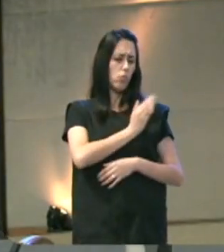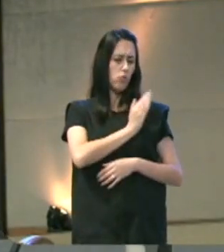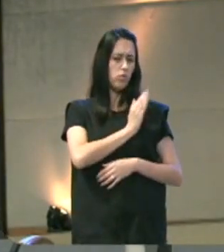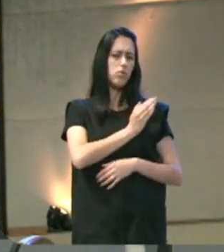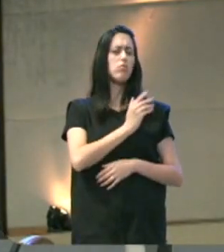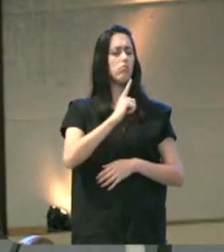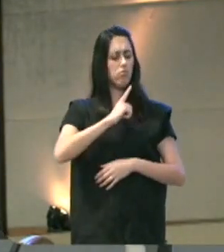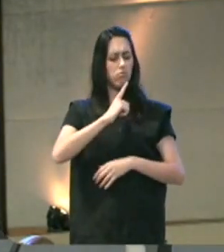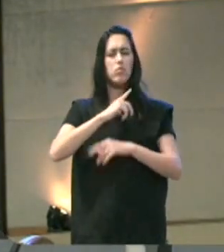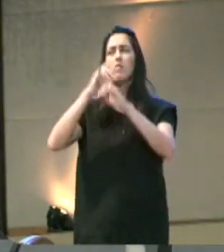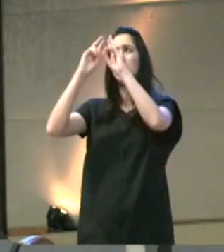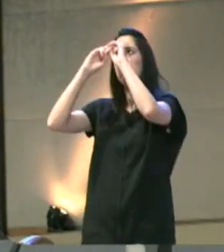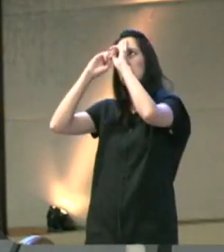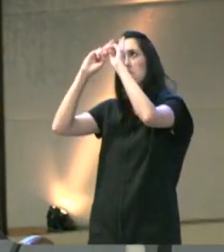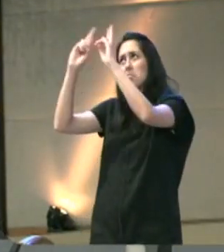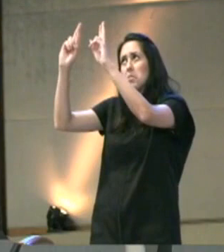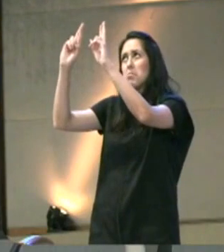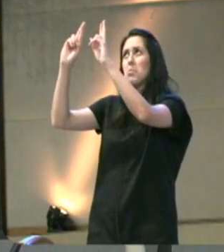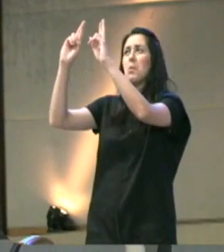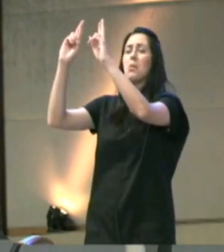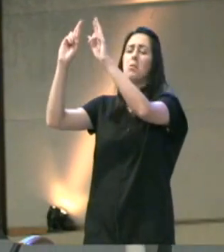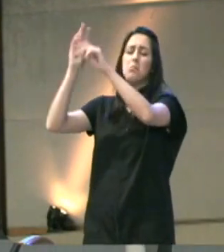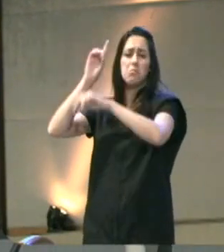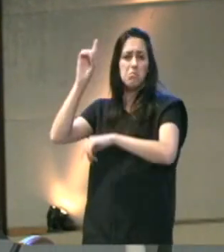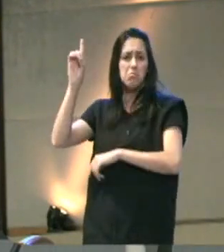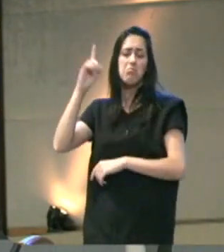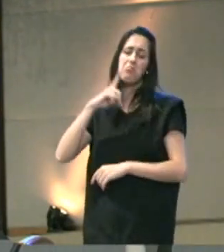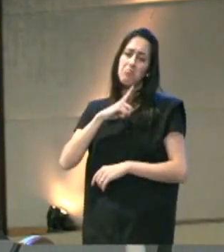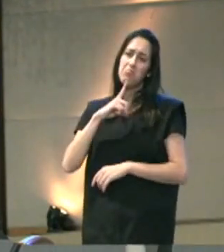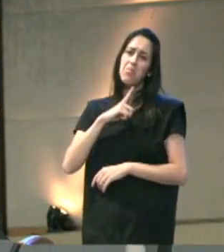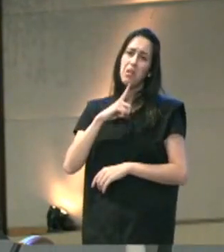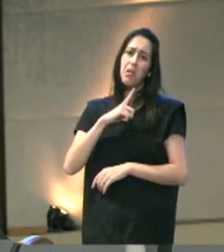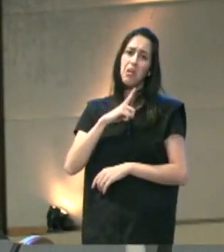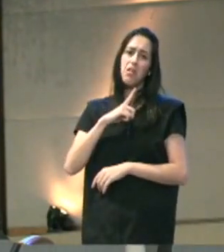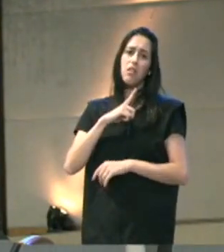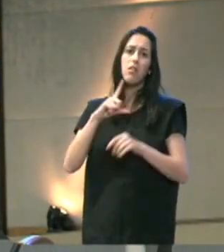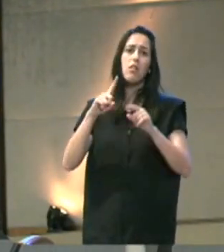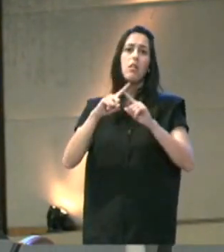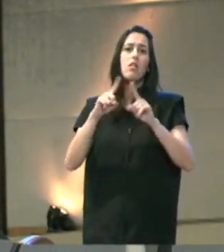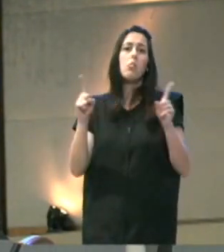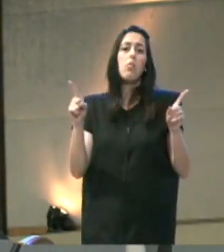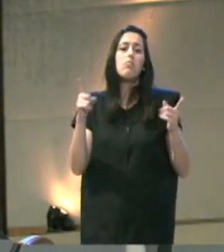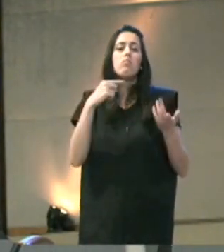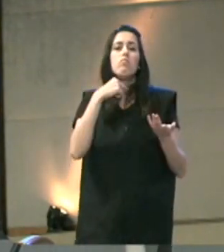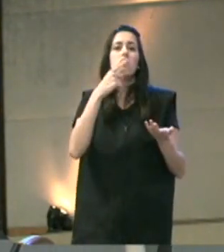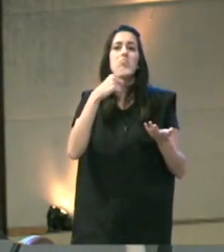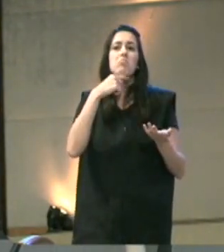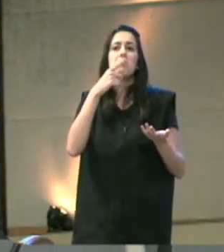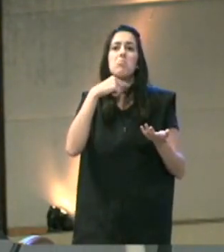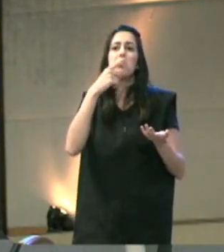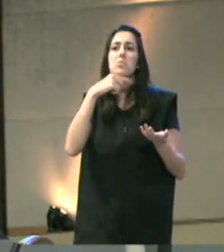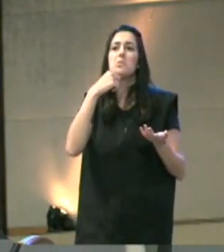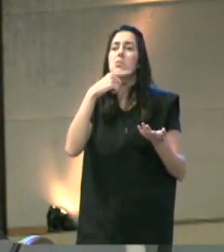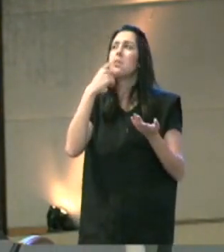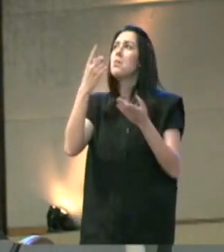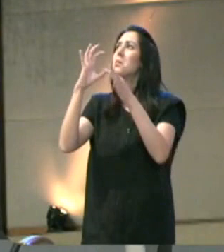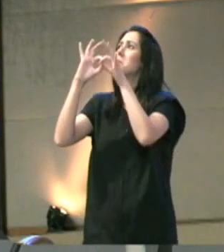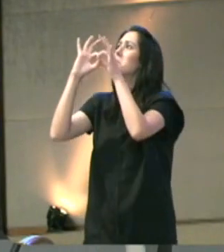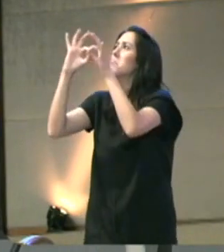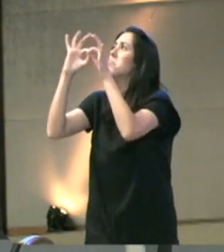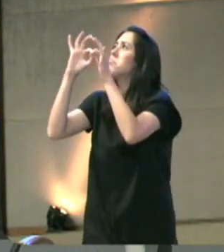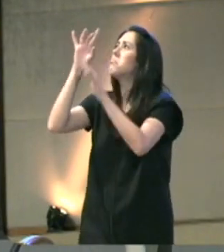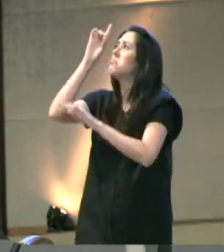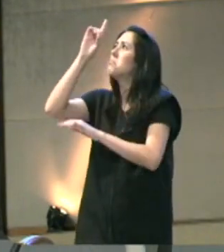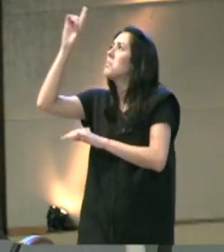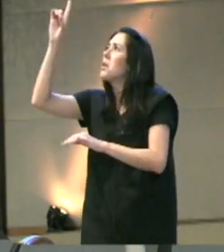tem respeito por Deus, simplesmente não consegue entender como é que pode ter comunhão com